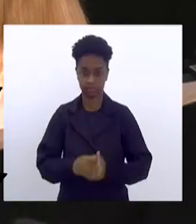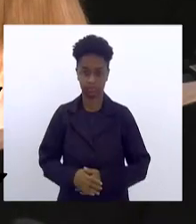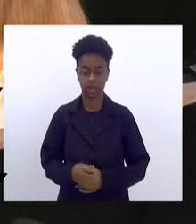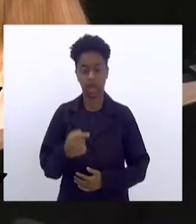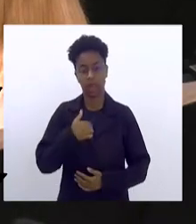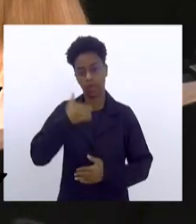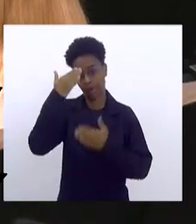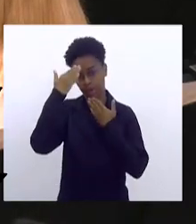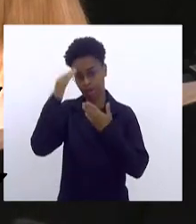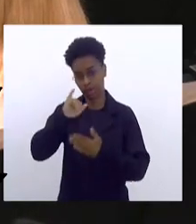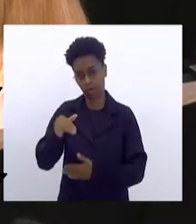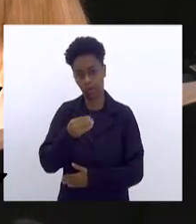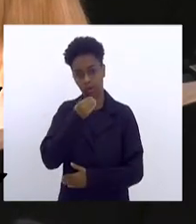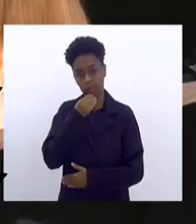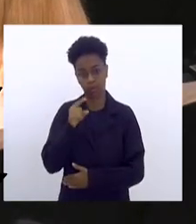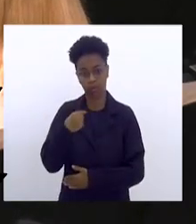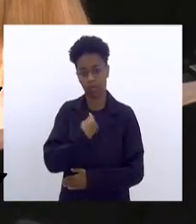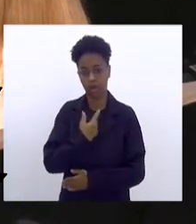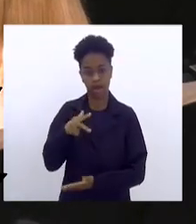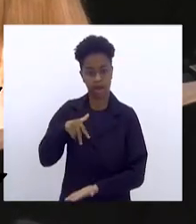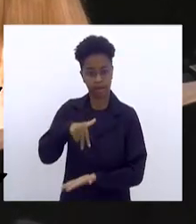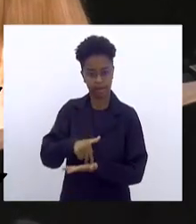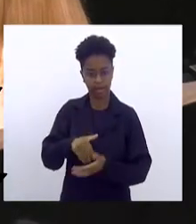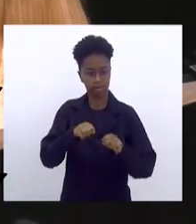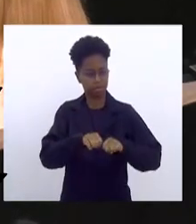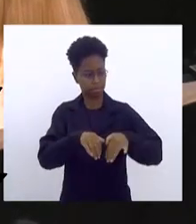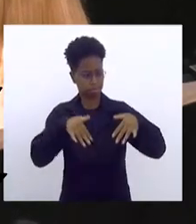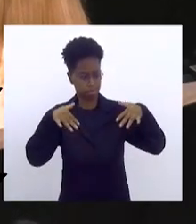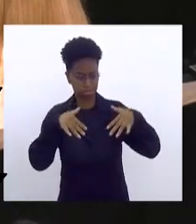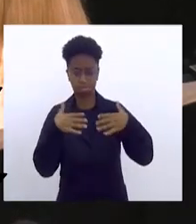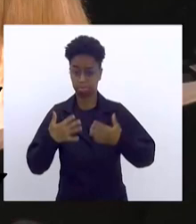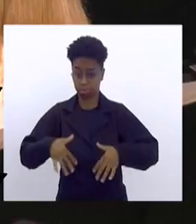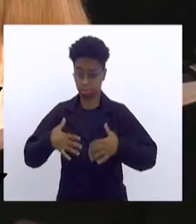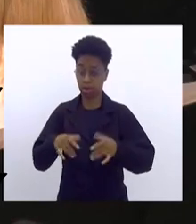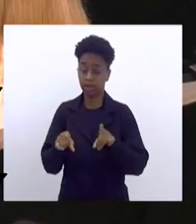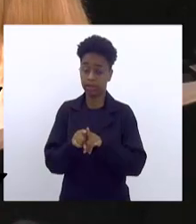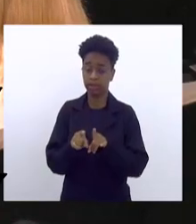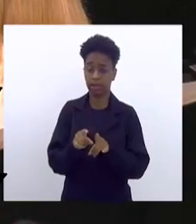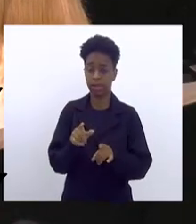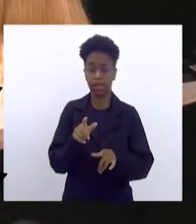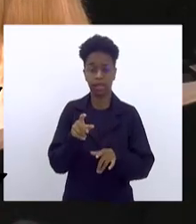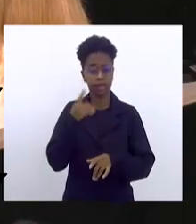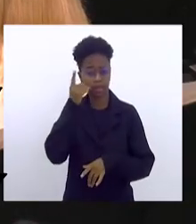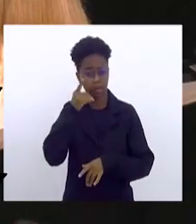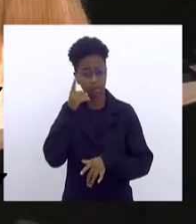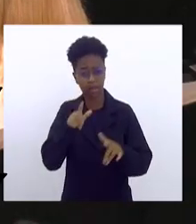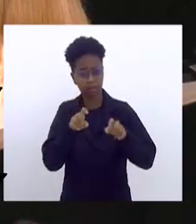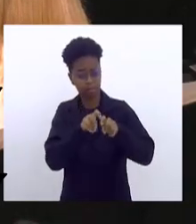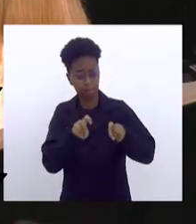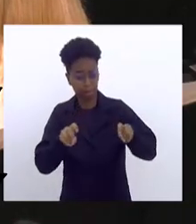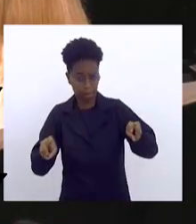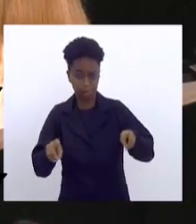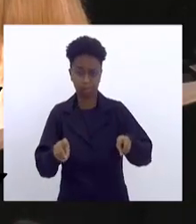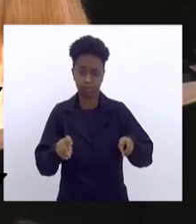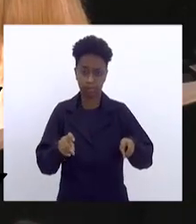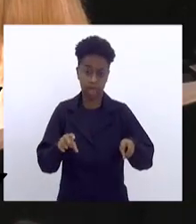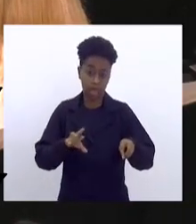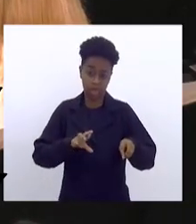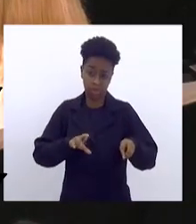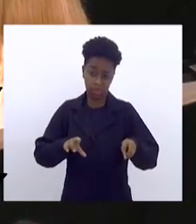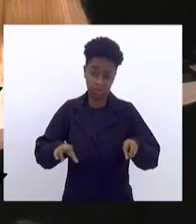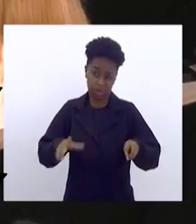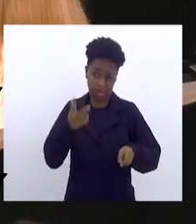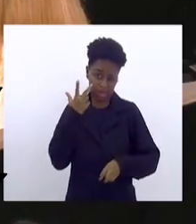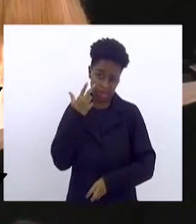agradeço a oportunidade de estarmos aqui com o auditório tão cheio com a presença de tantos deputados não é o cenário mais